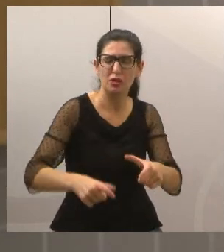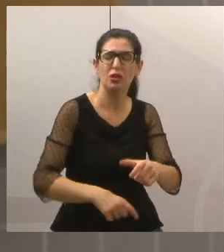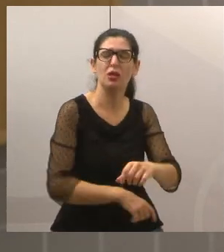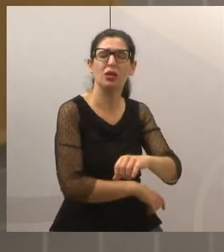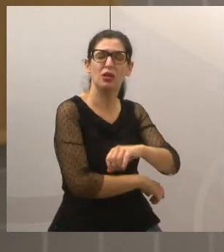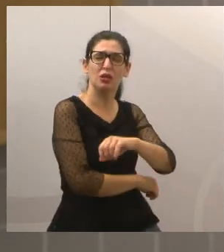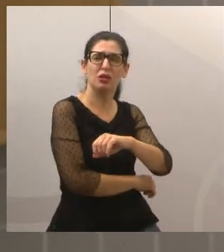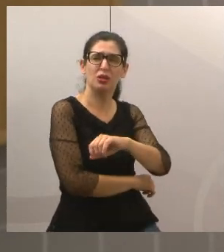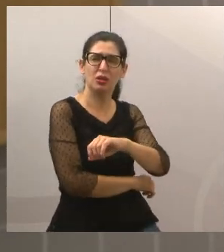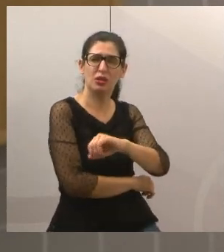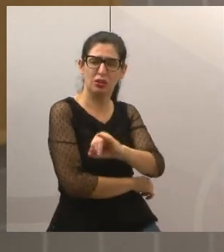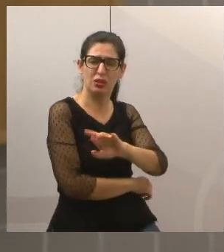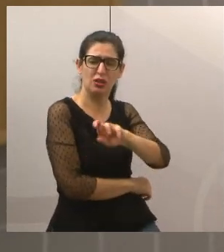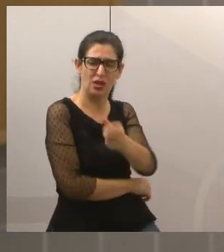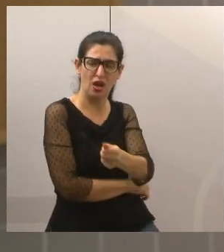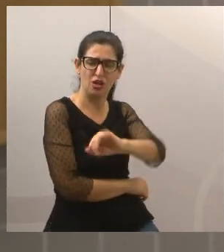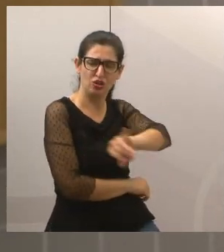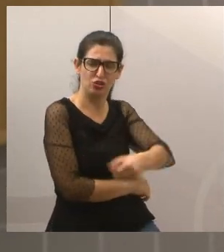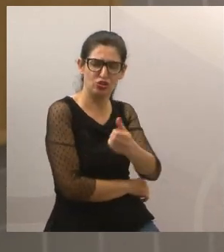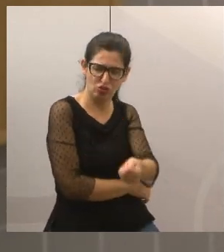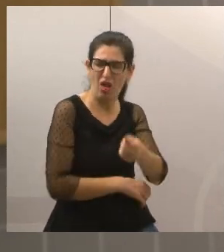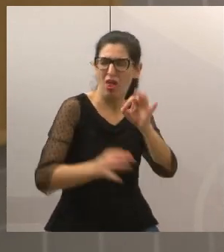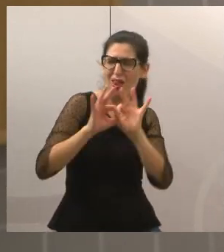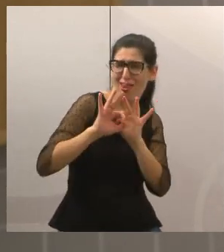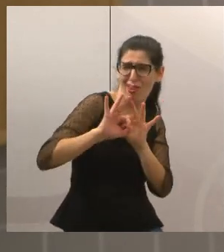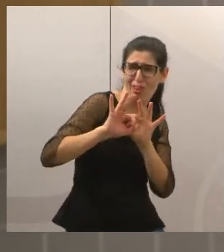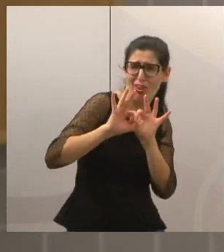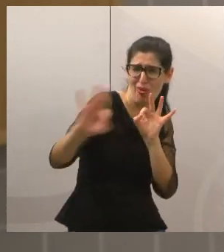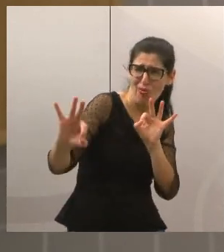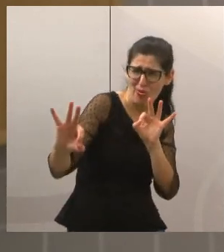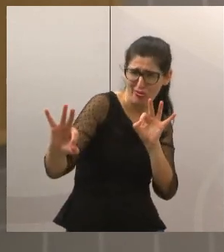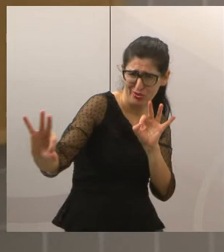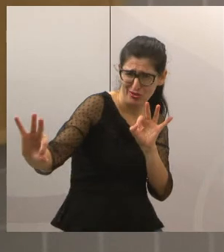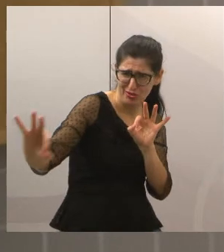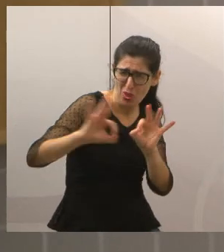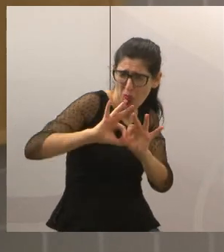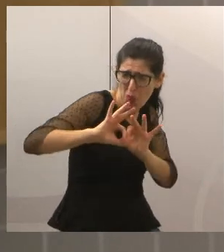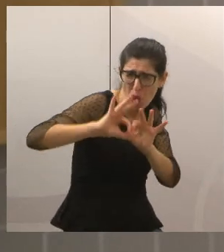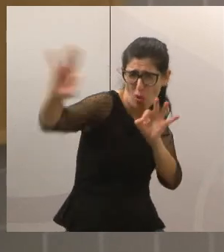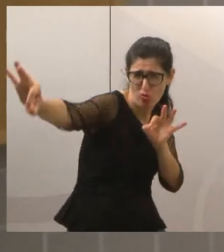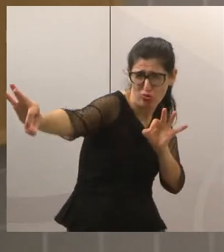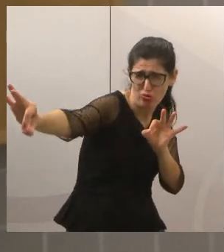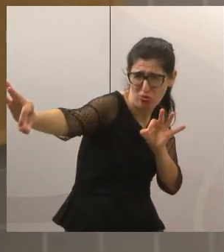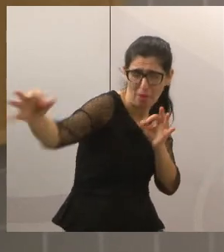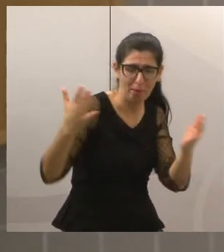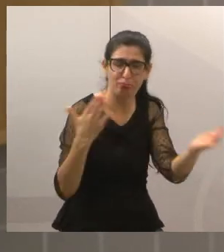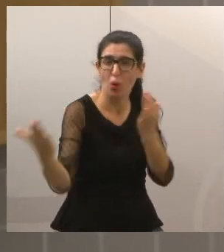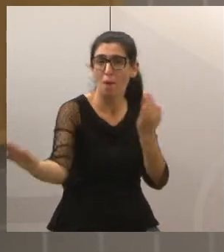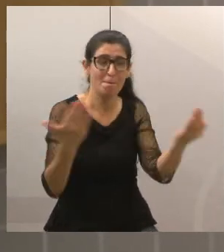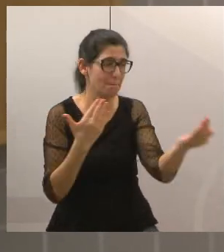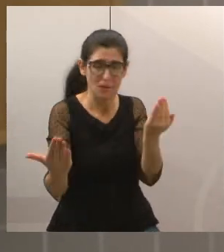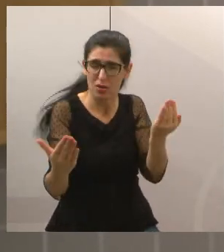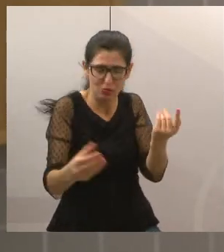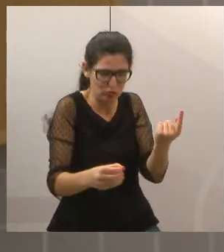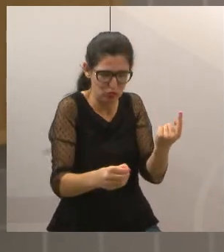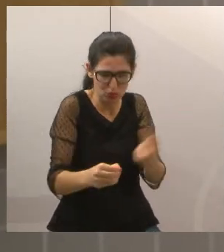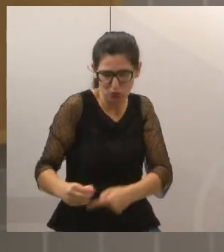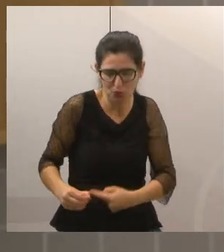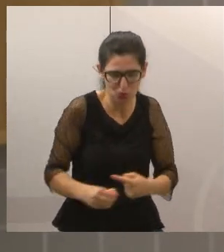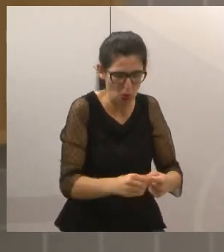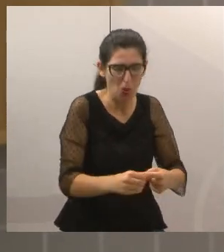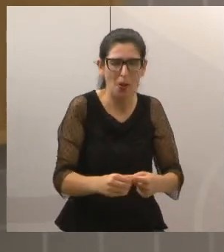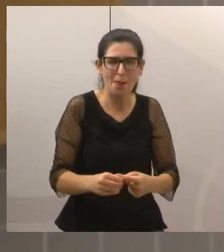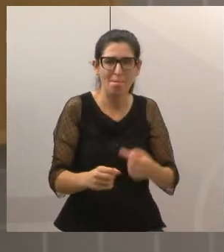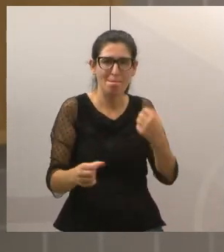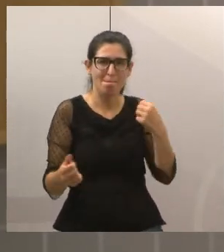estações mais longe, que estão fora da malha urbana adensada, né? Eles estão ali na margem da Dom